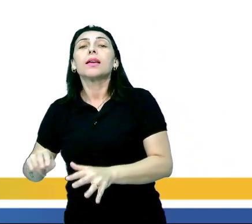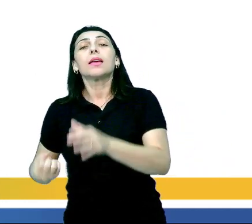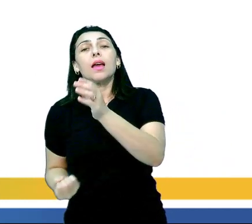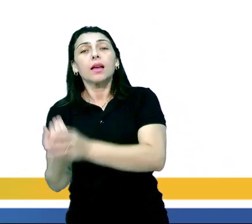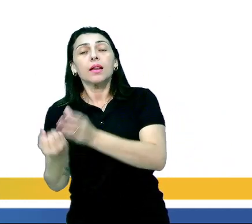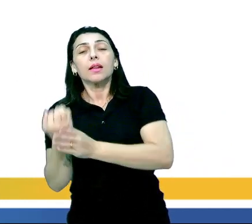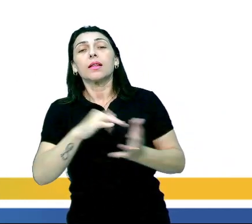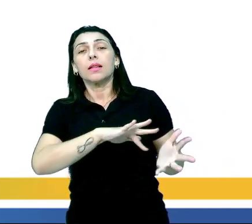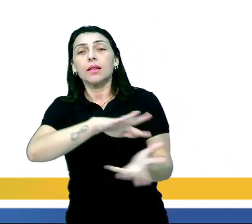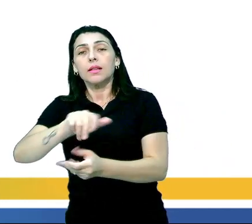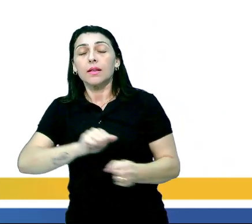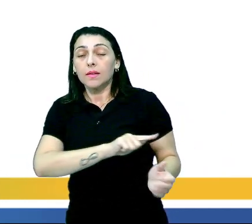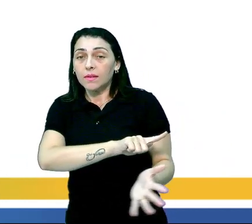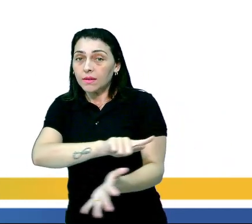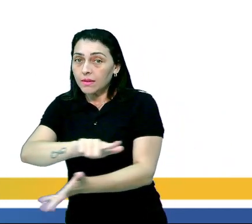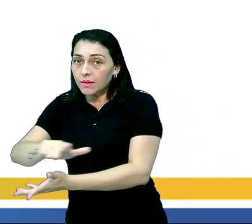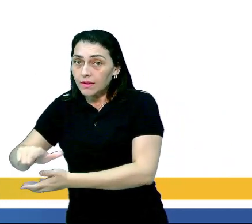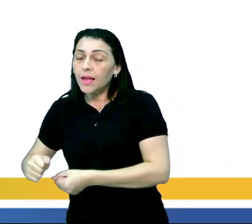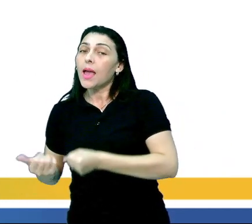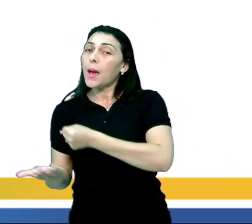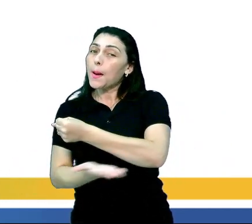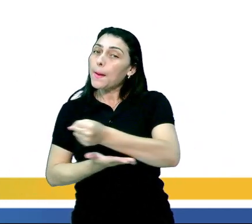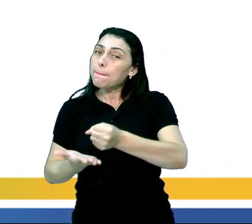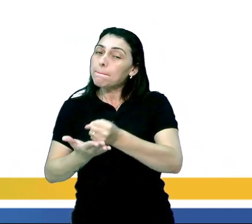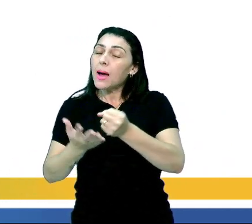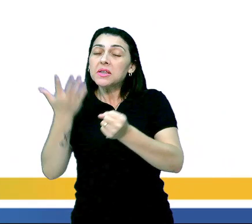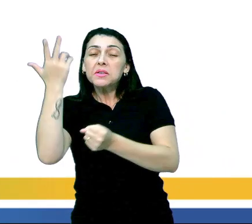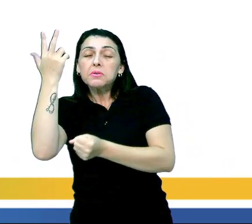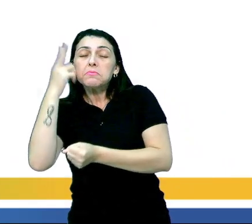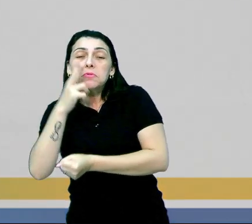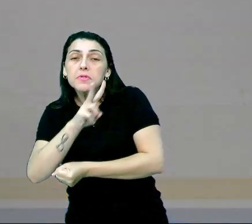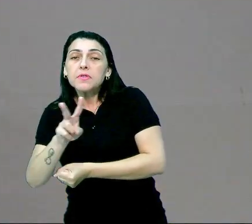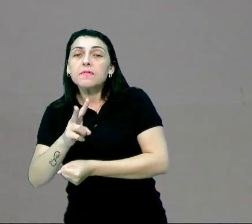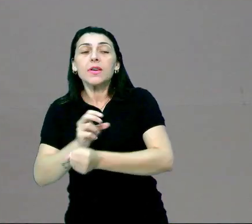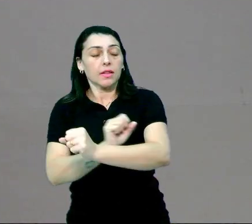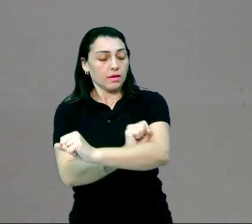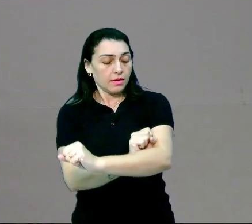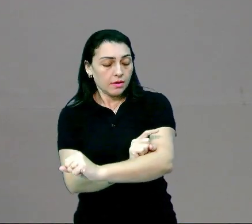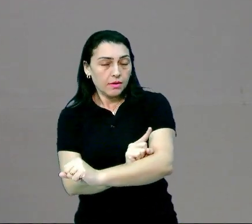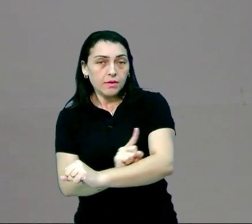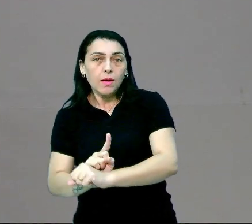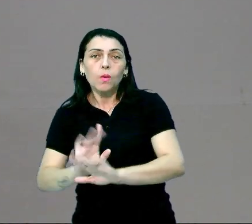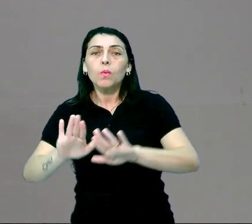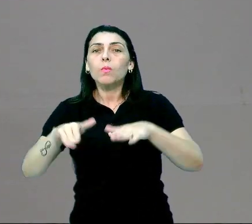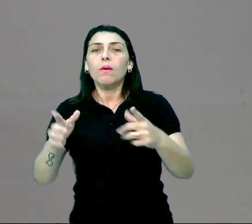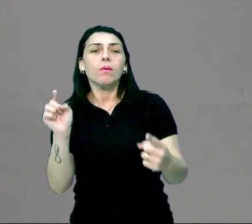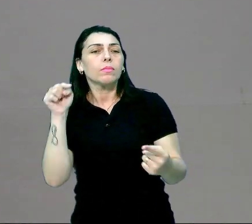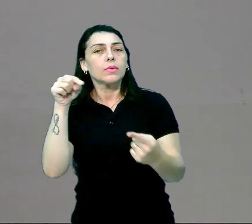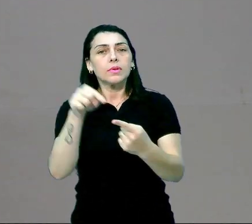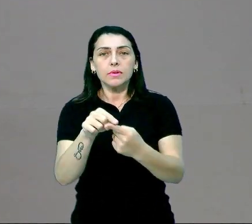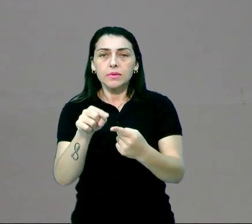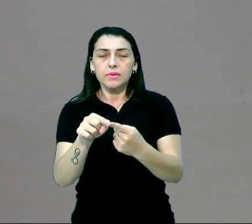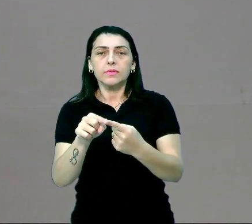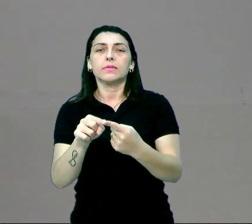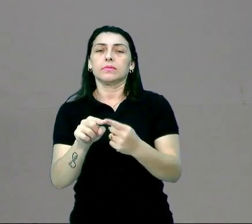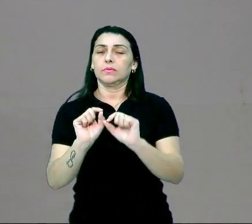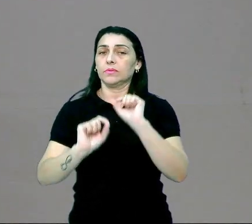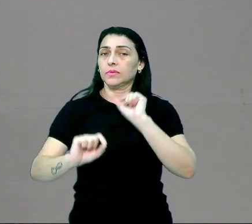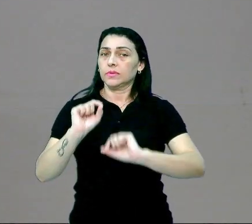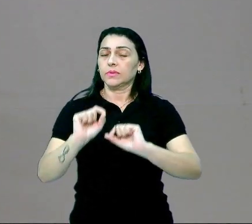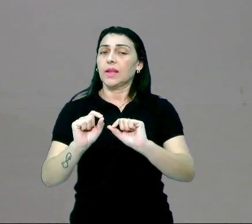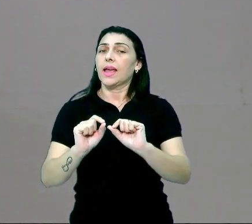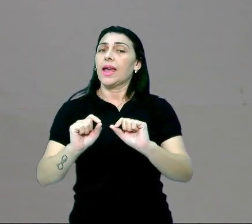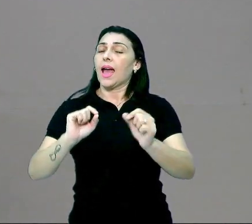base invisível da evolução. Então, qual é a finalidade dessa teoria? É